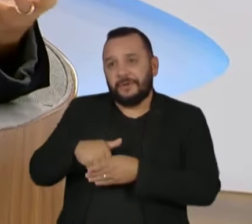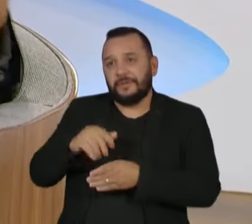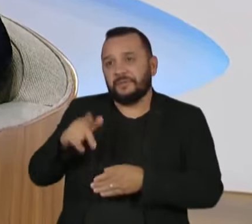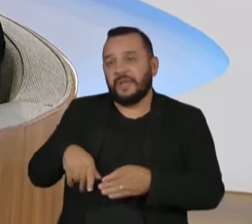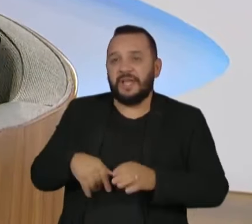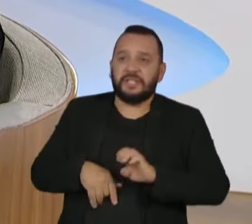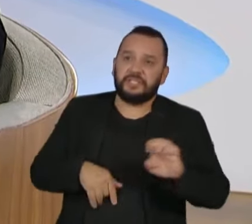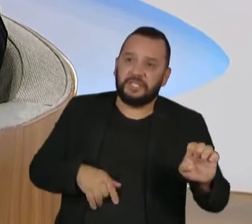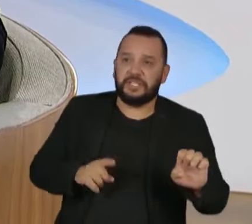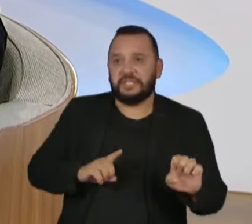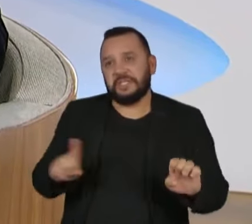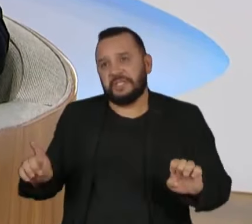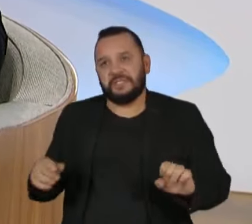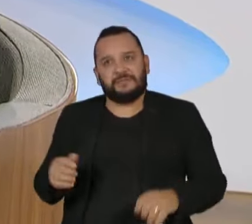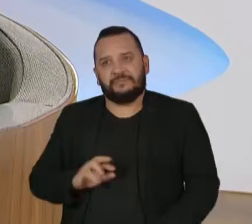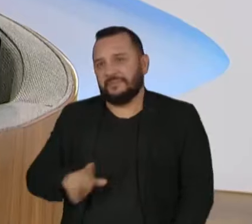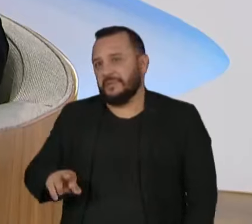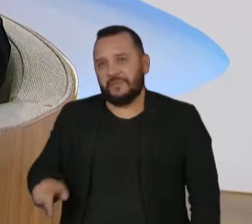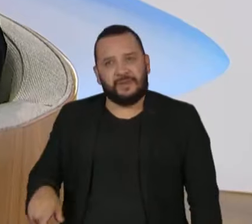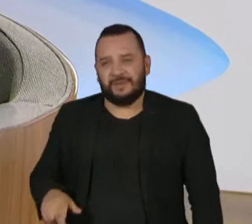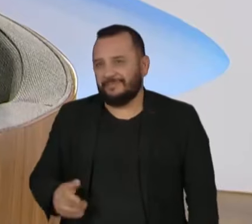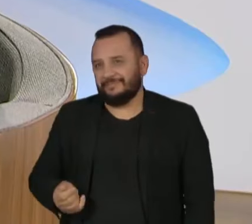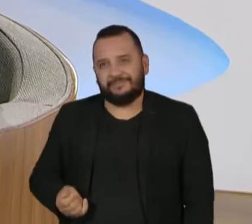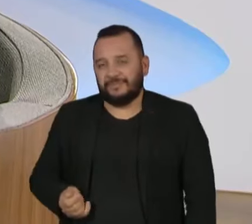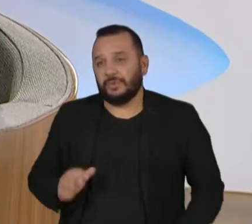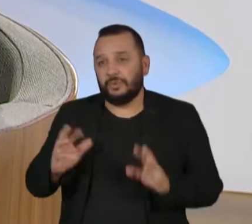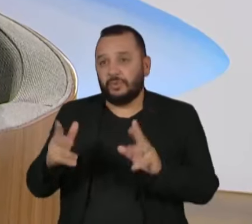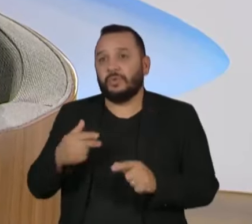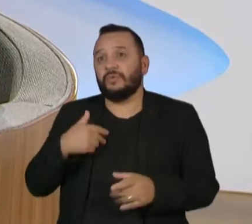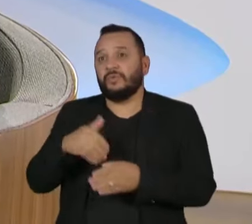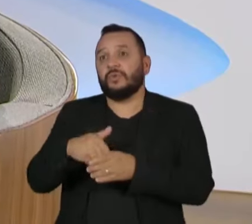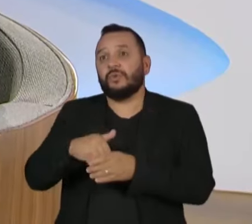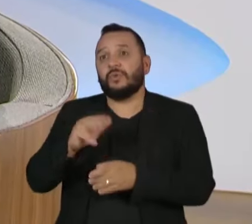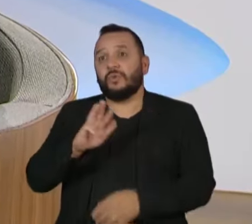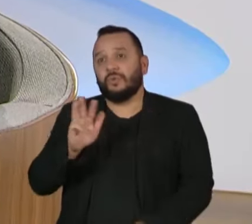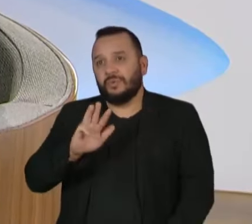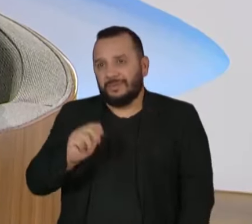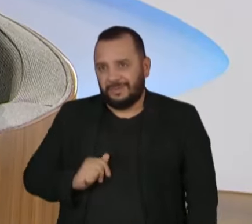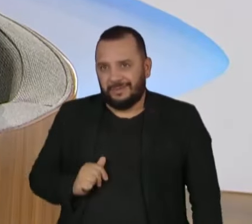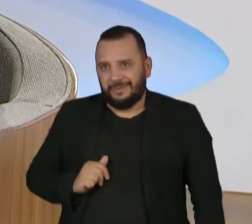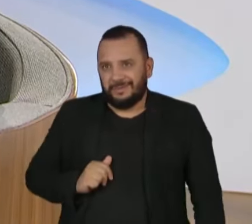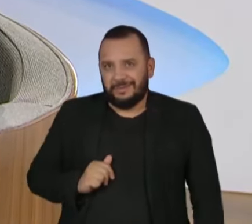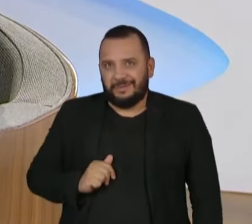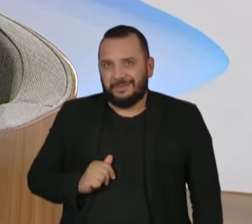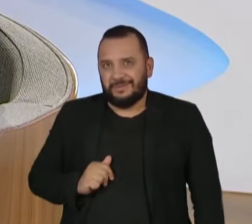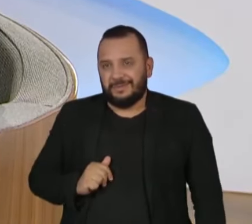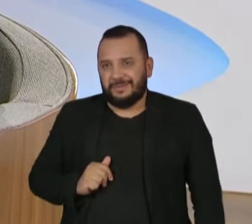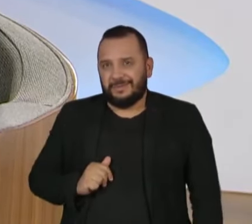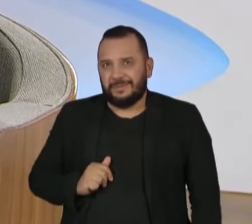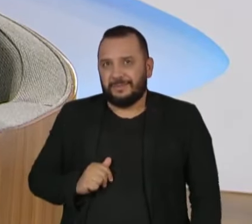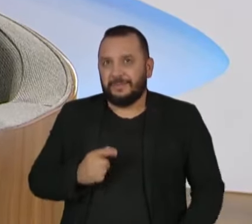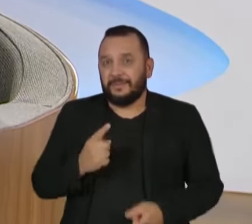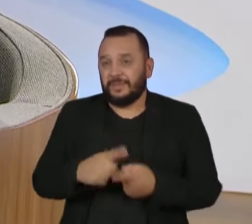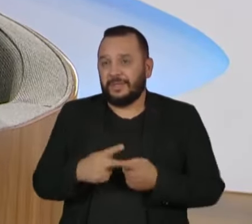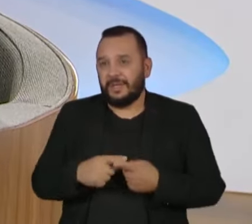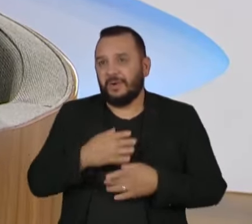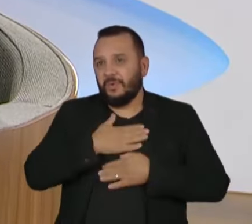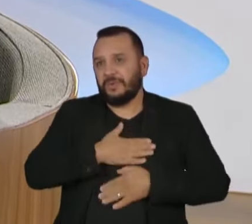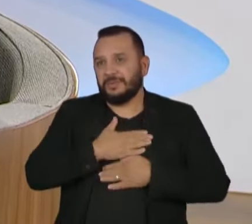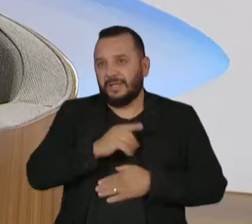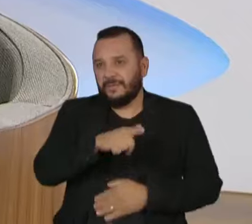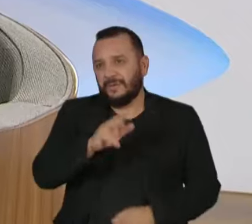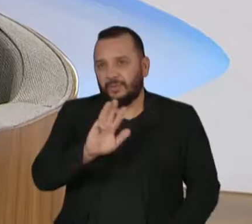voto ideológico eh não é verdade que todos que votaram no Lula eh votaram porque gostavam do